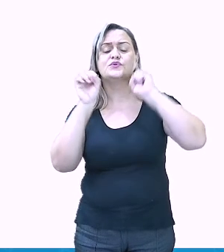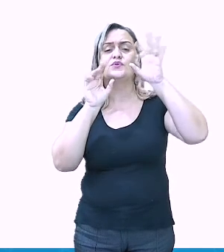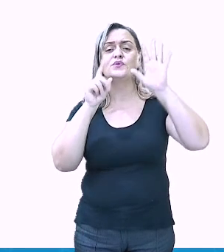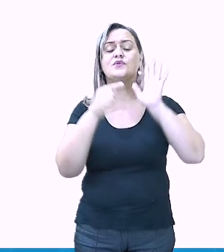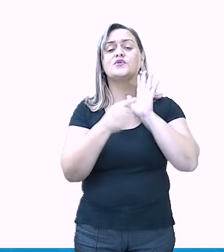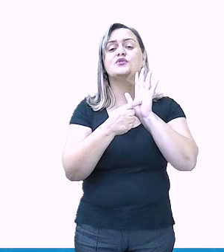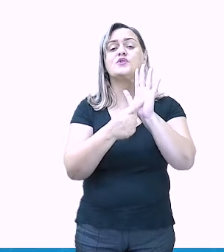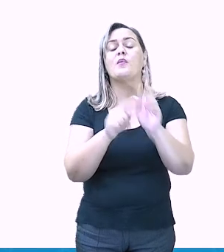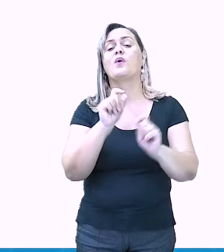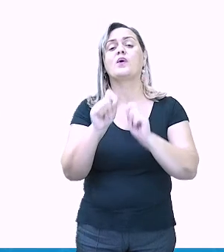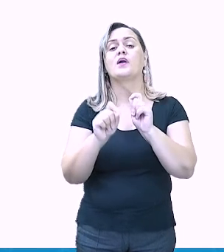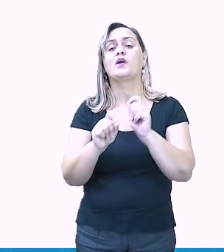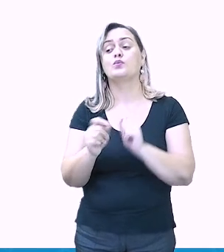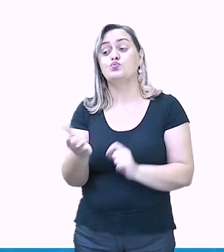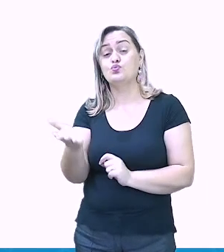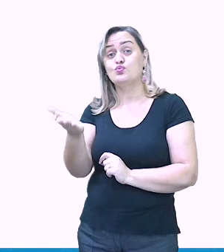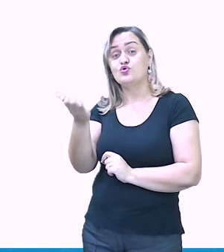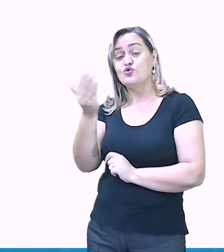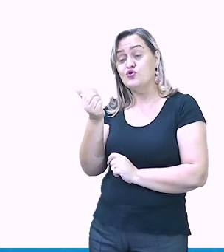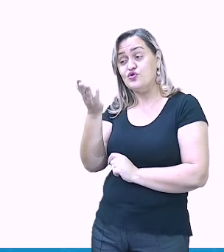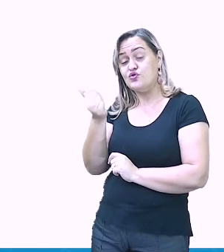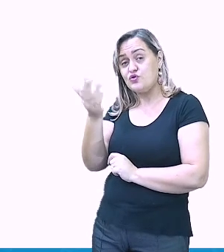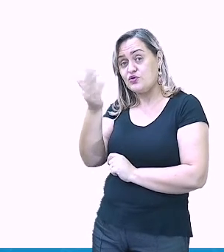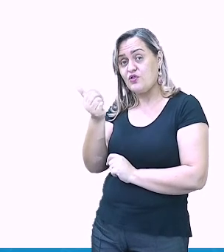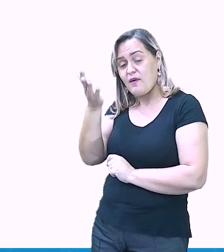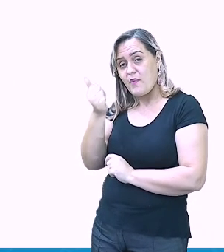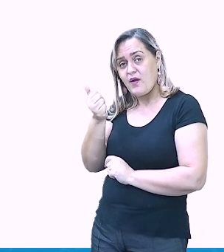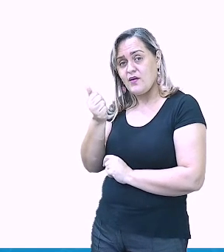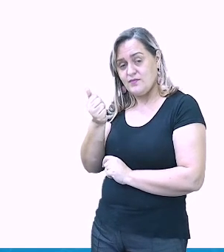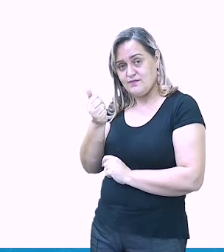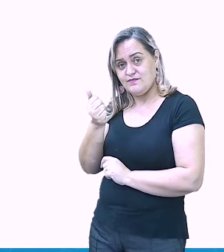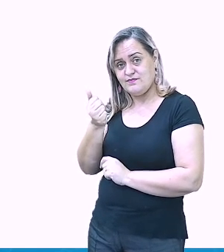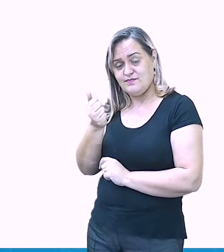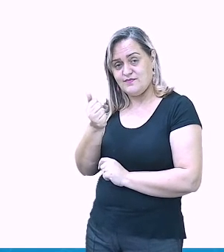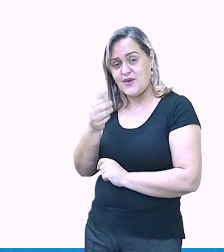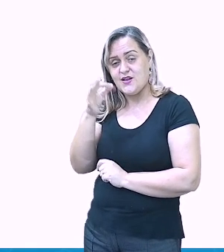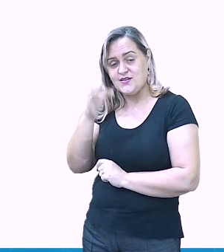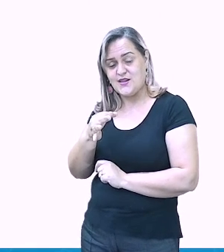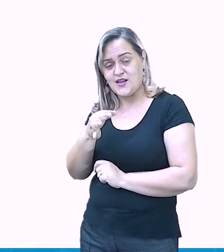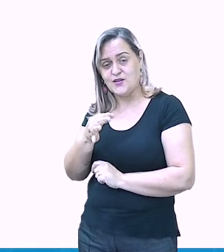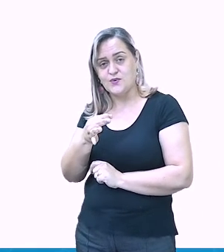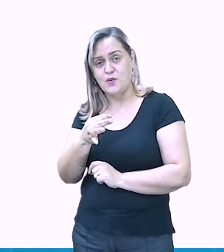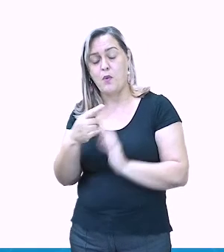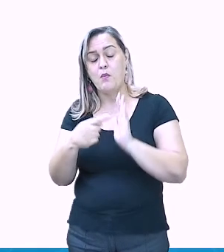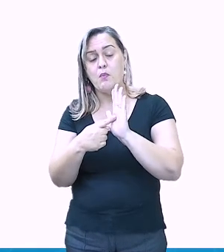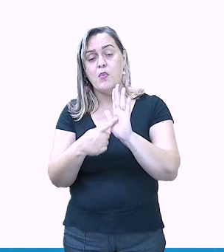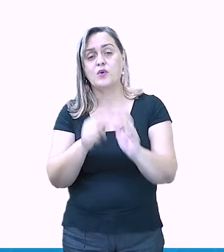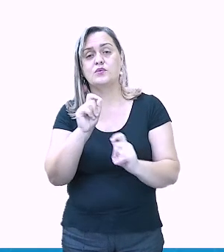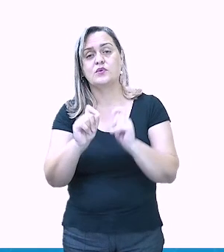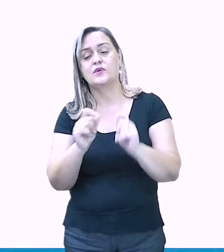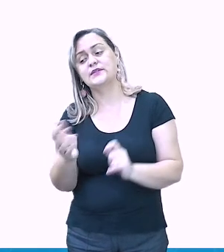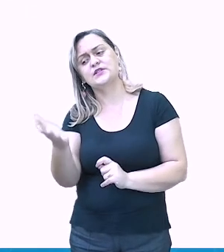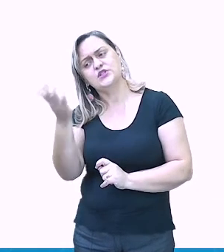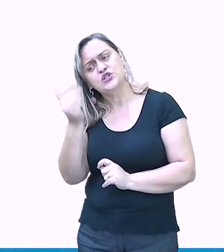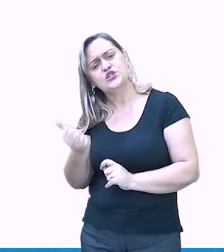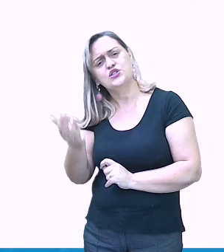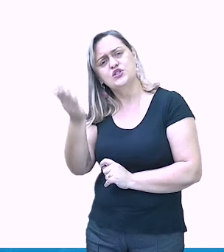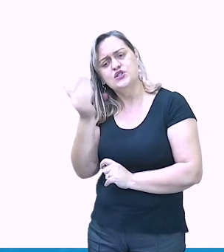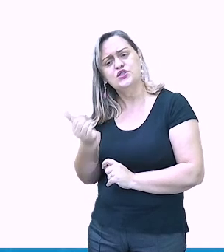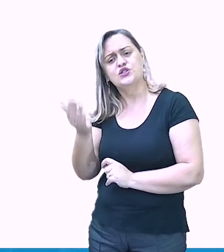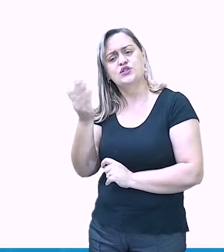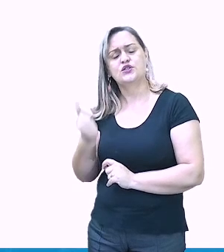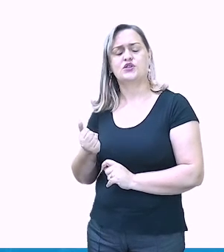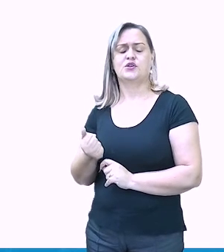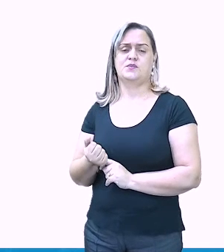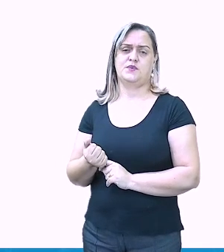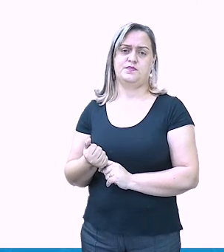Um chamamento. É uma interjeição vocativa. Isso mesmo. Agora, se